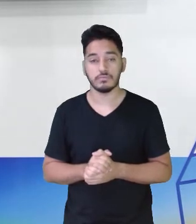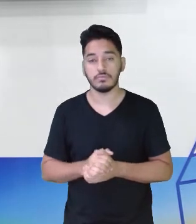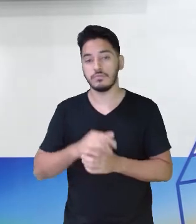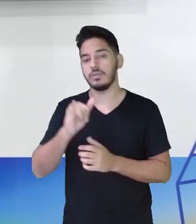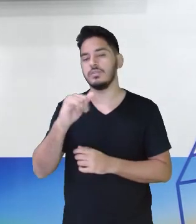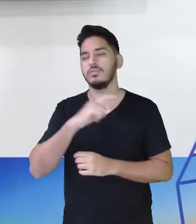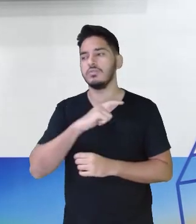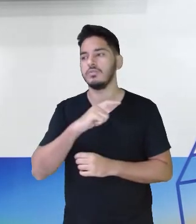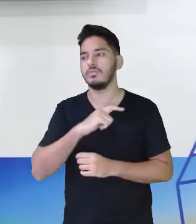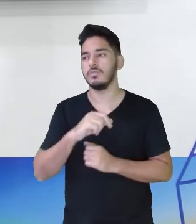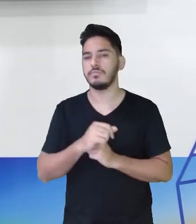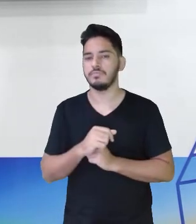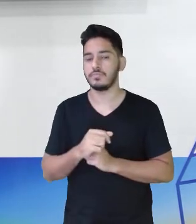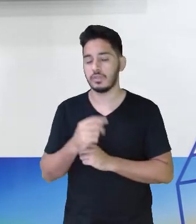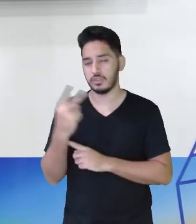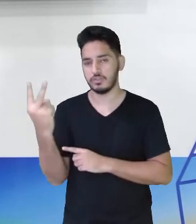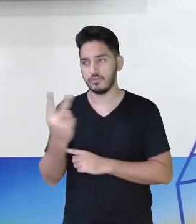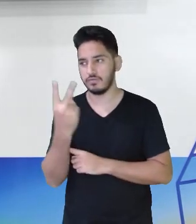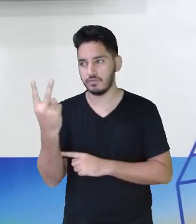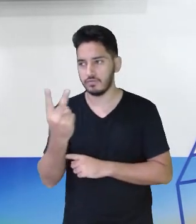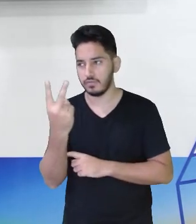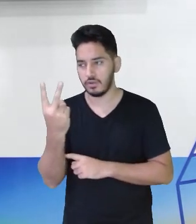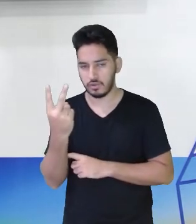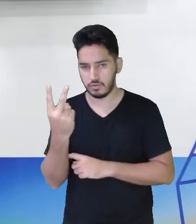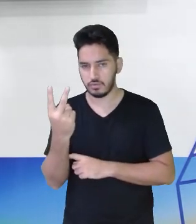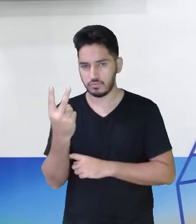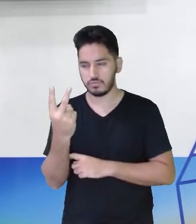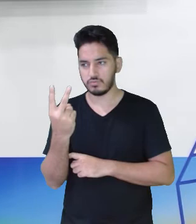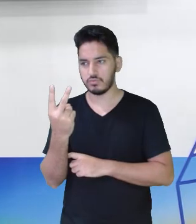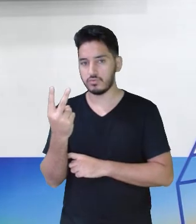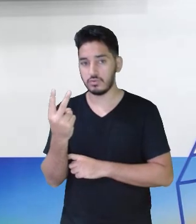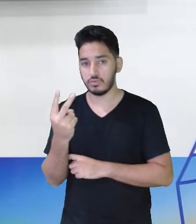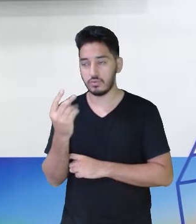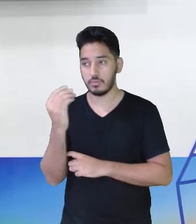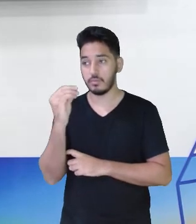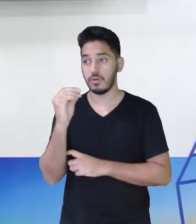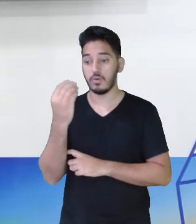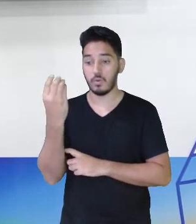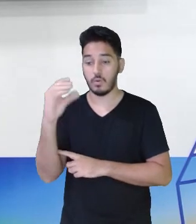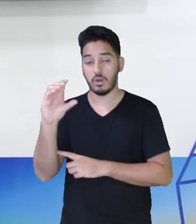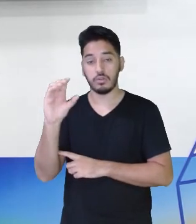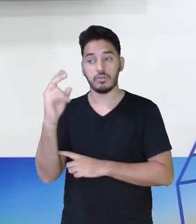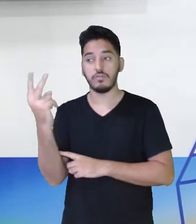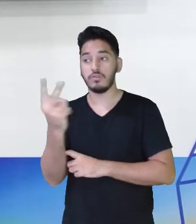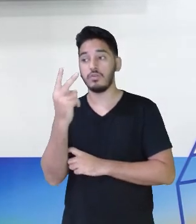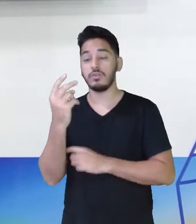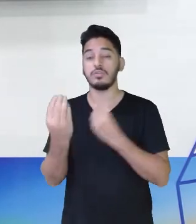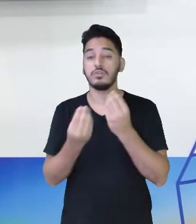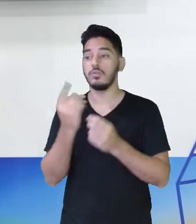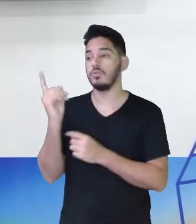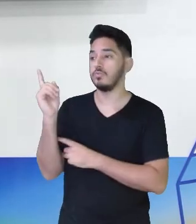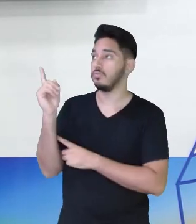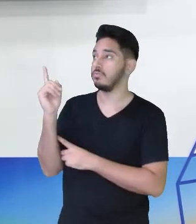eu colocasse esse valor aqui no meu quadro de valor e lugar, ele seria isso aqui,